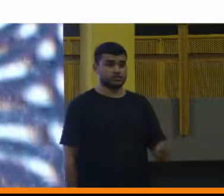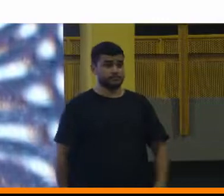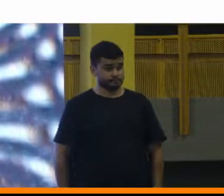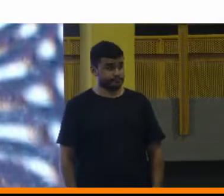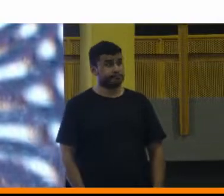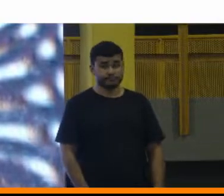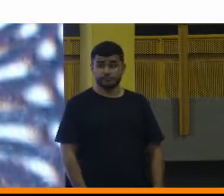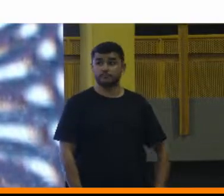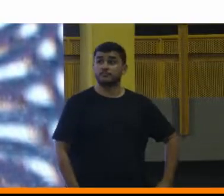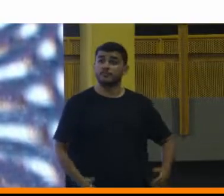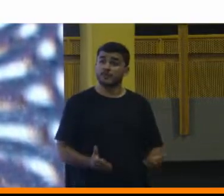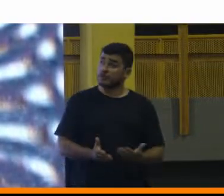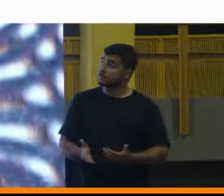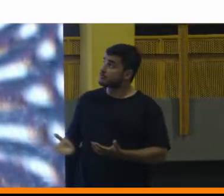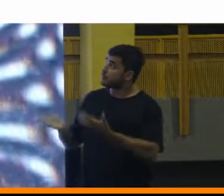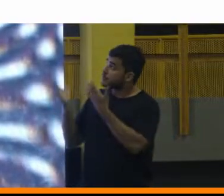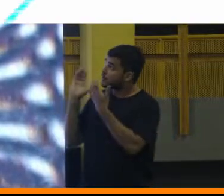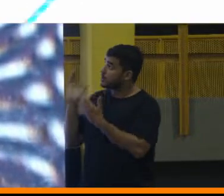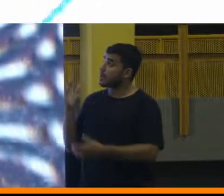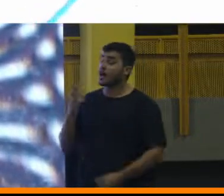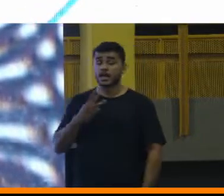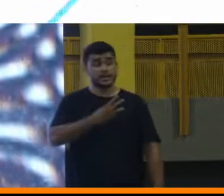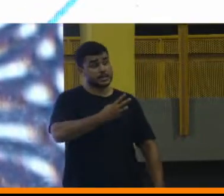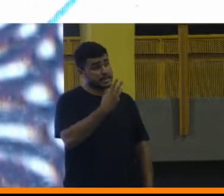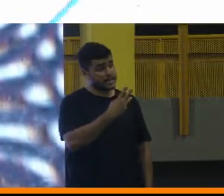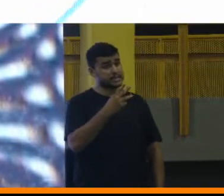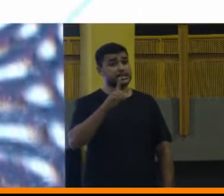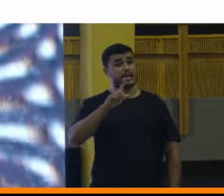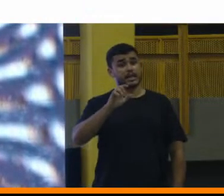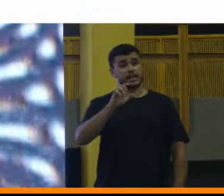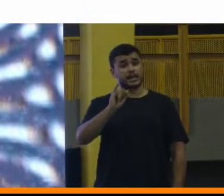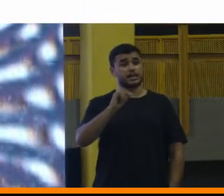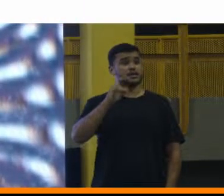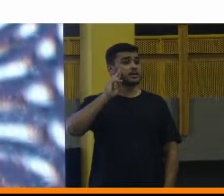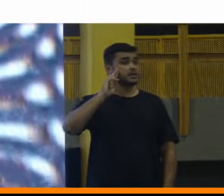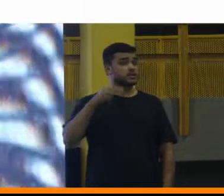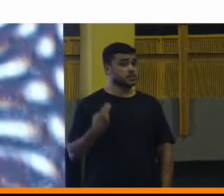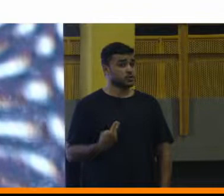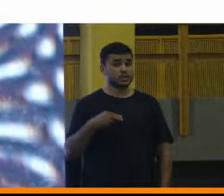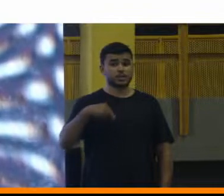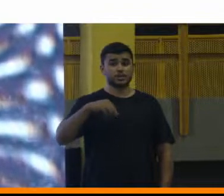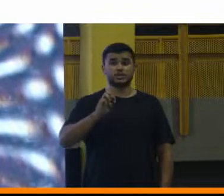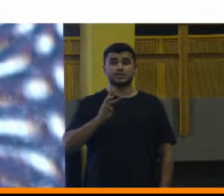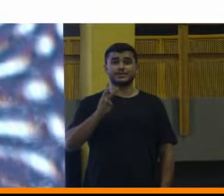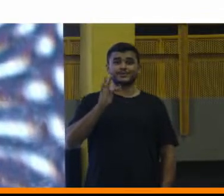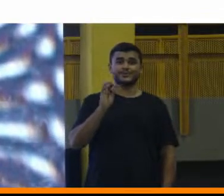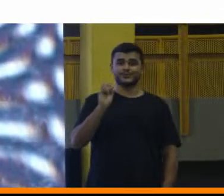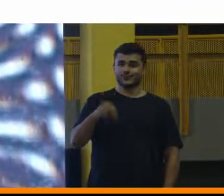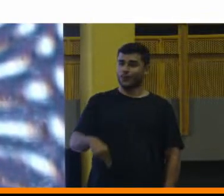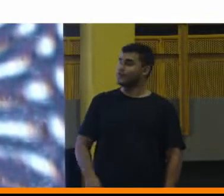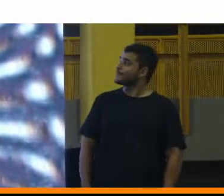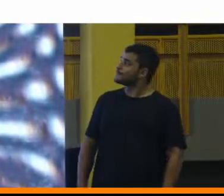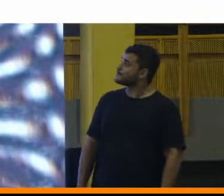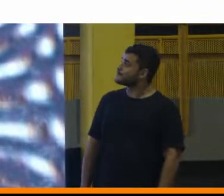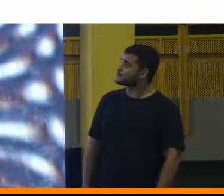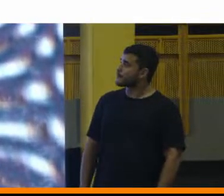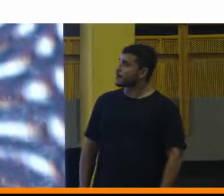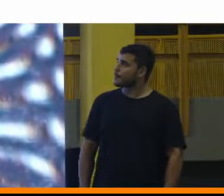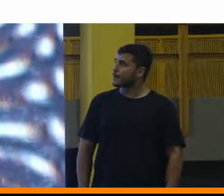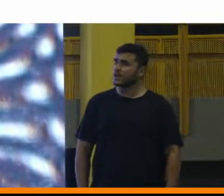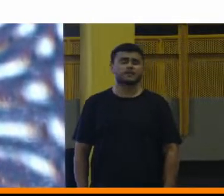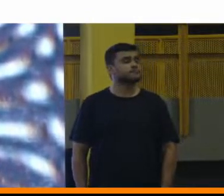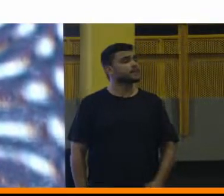Isso é o que diz a terceira lei de Newton. Por exemplo, olha aqui o planeta Terra. E olha esta